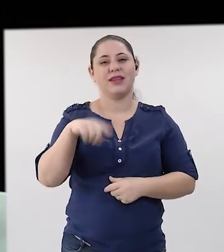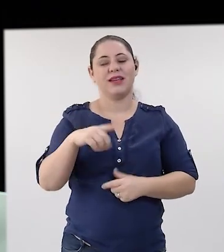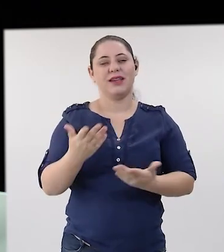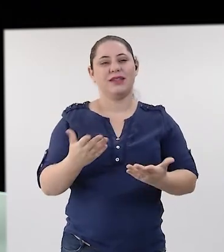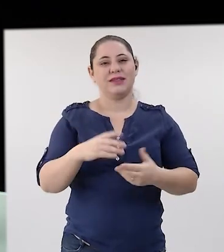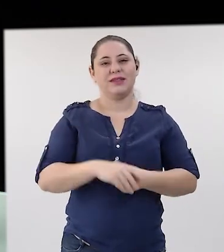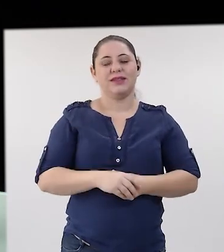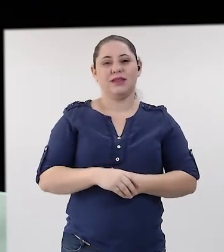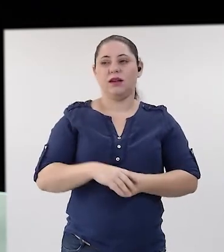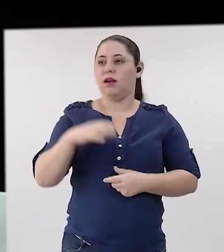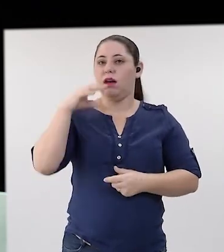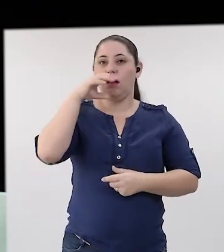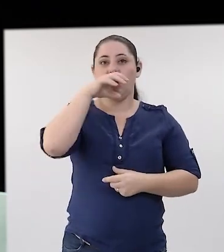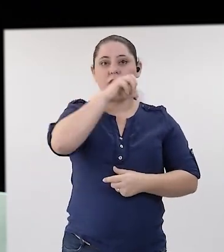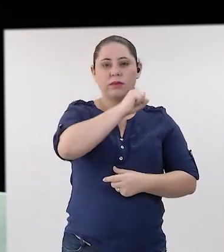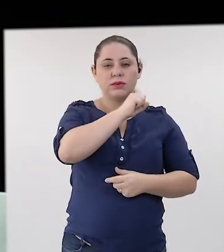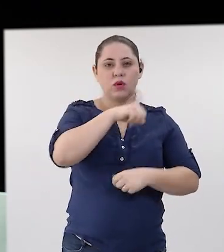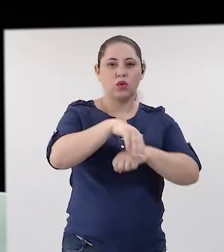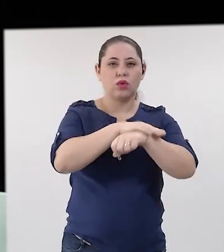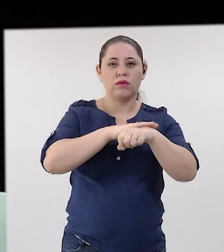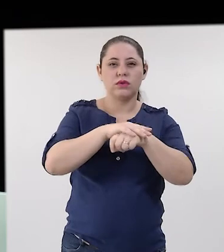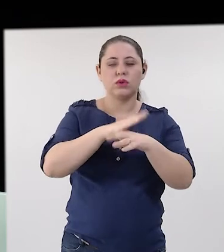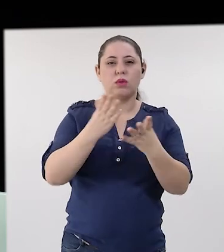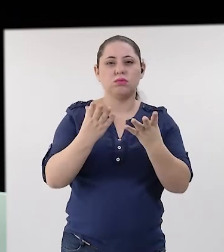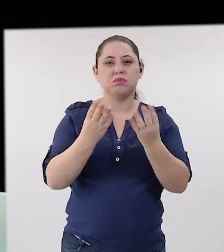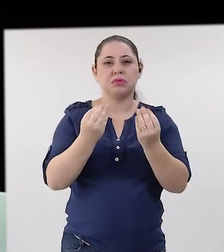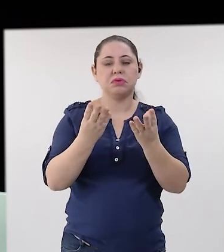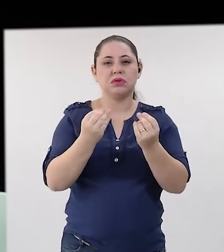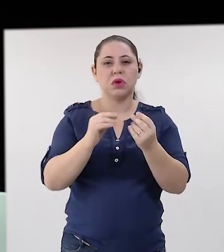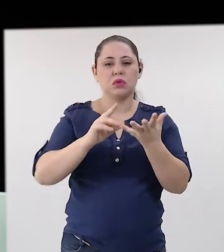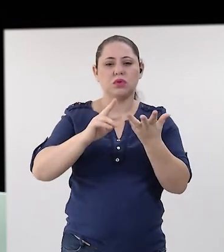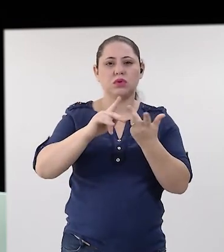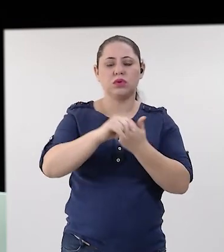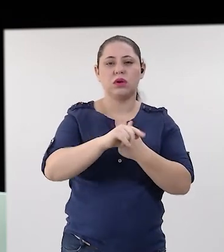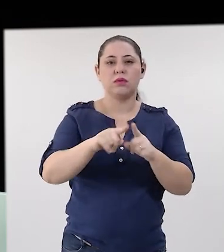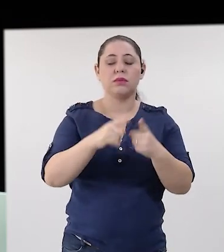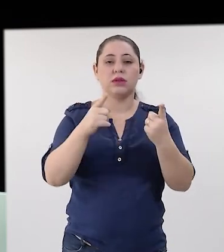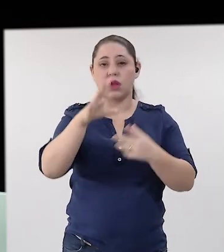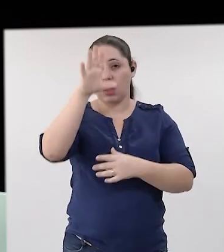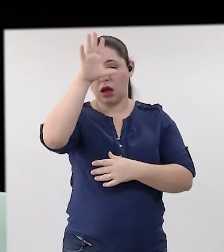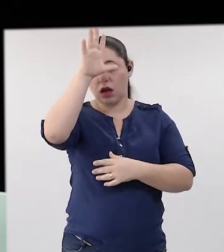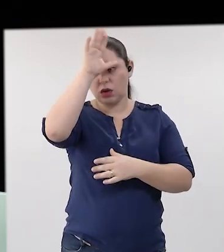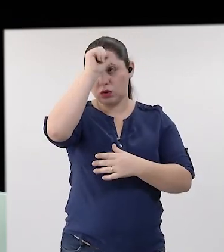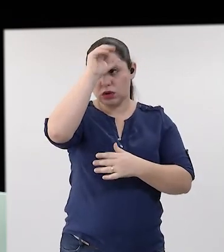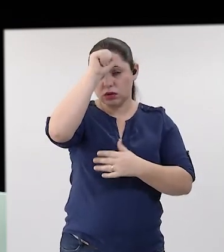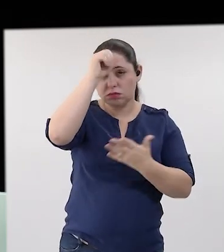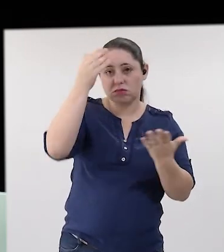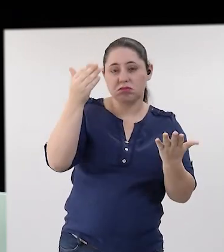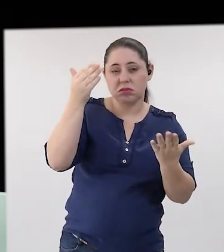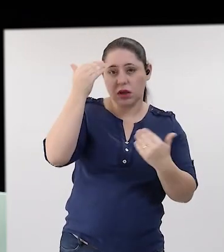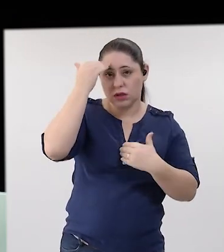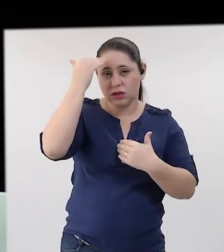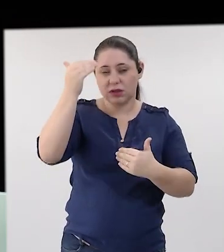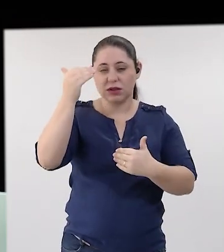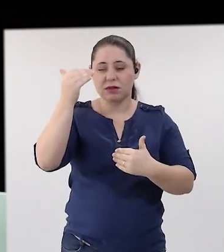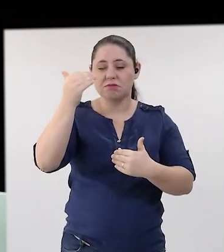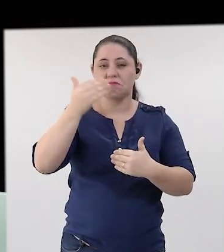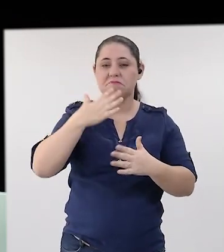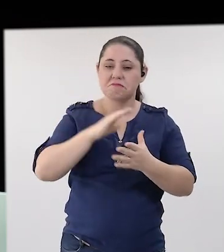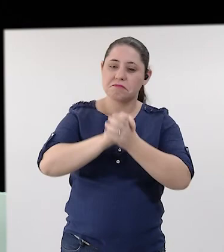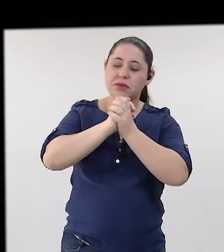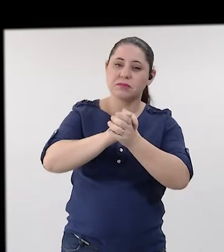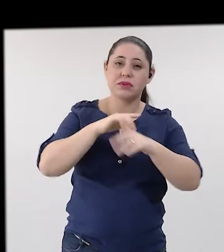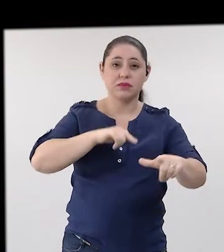Bom, Carlos, passou muito rápido, a gente conversou sobre bastante coisa, mas eu queria agradecer pela sua participação e parabéns pelo seu